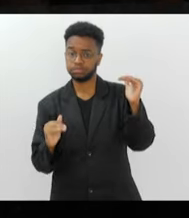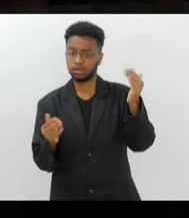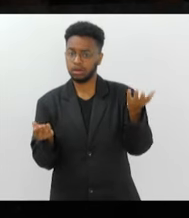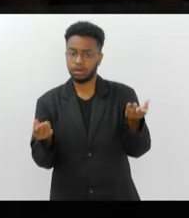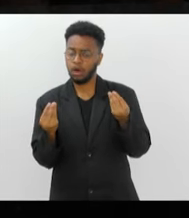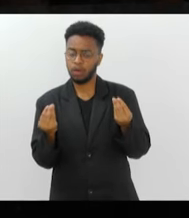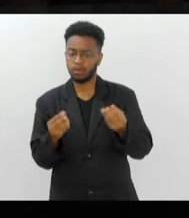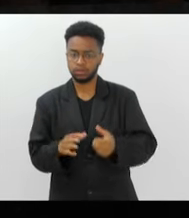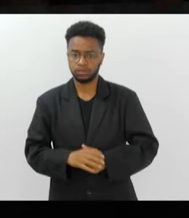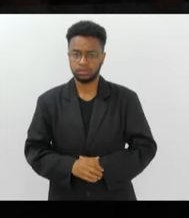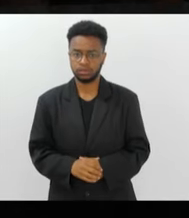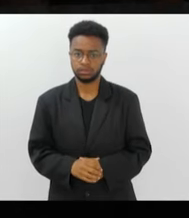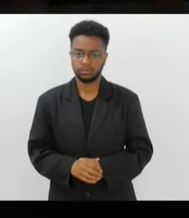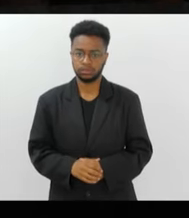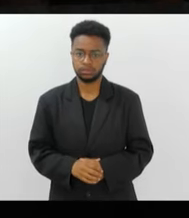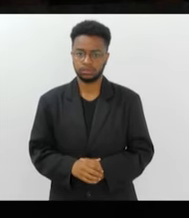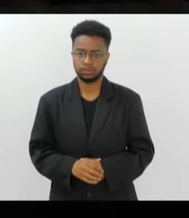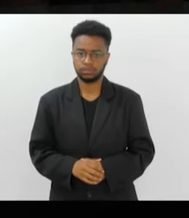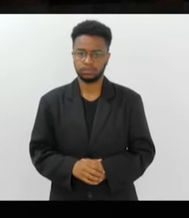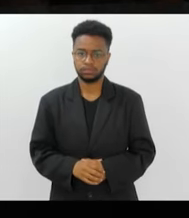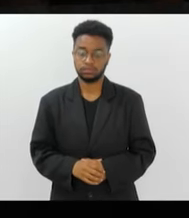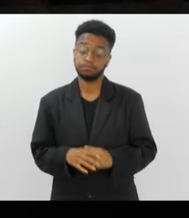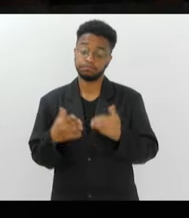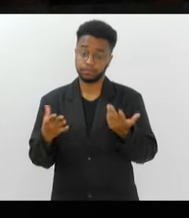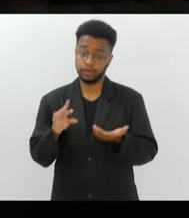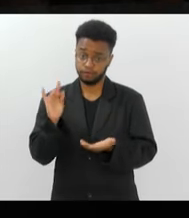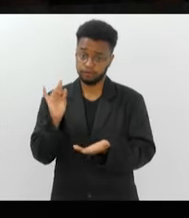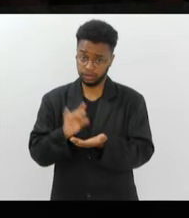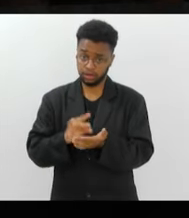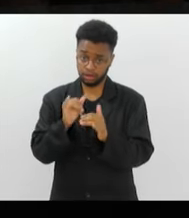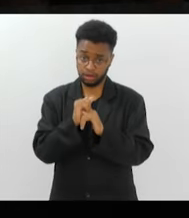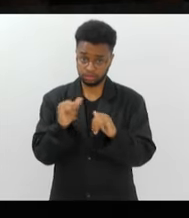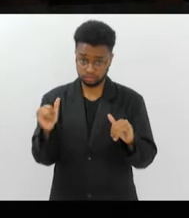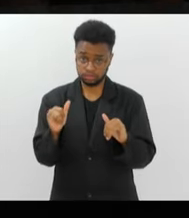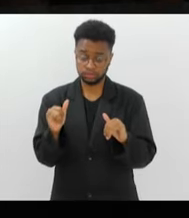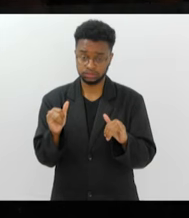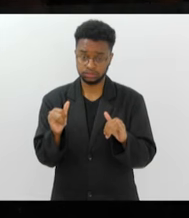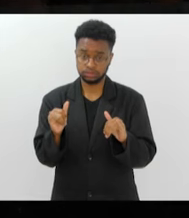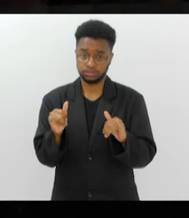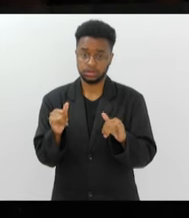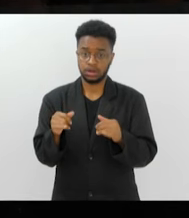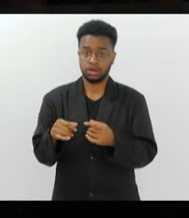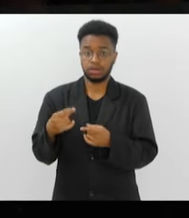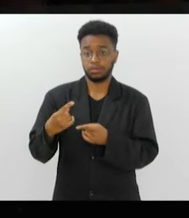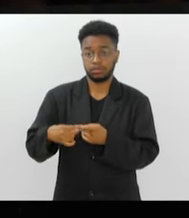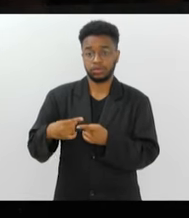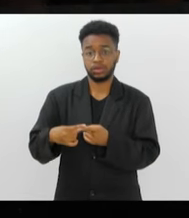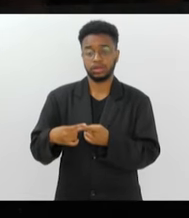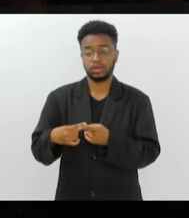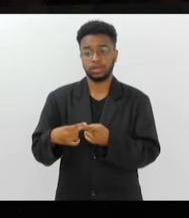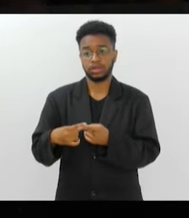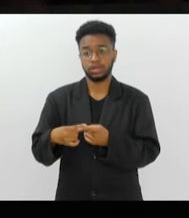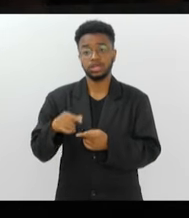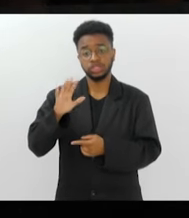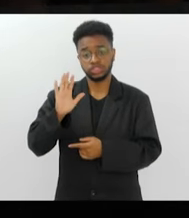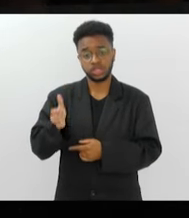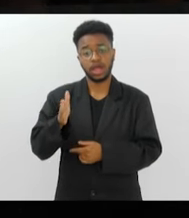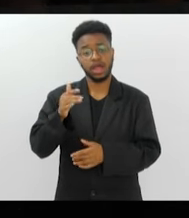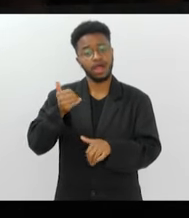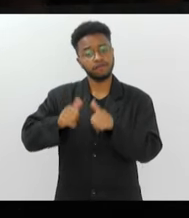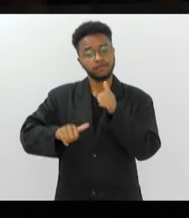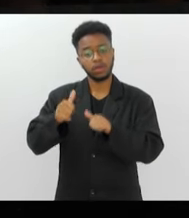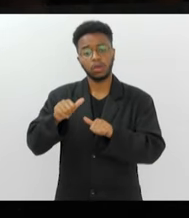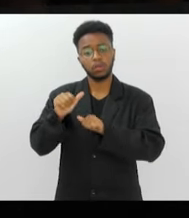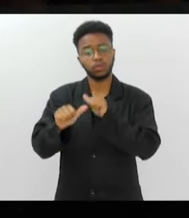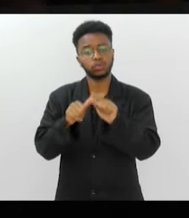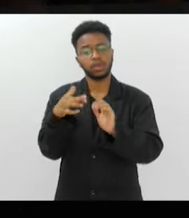campanha. Tanto isto é verdade que já se cogita mudar novamente as regras